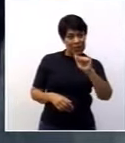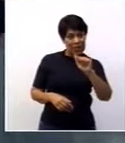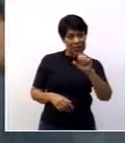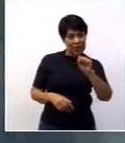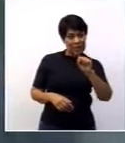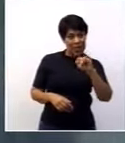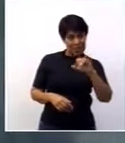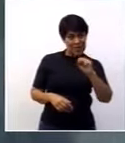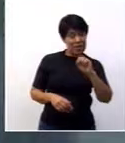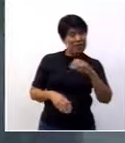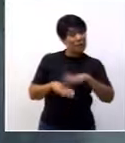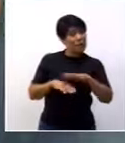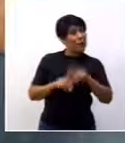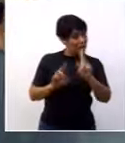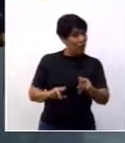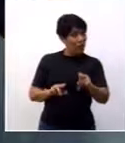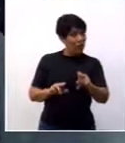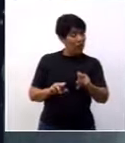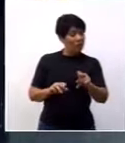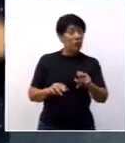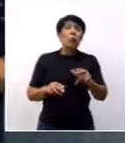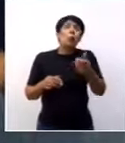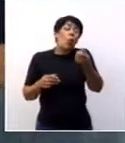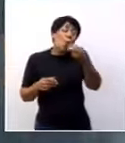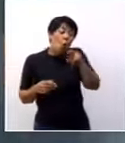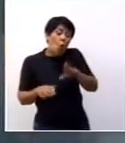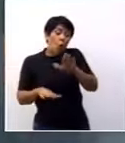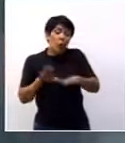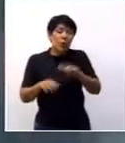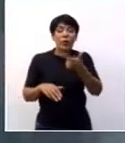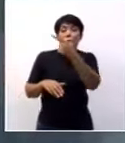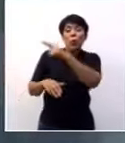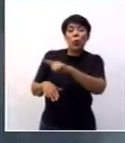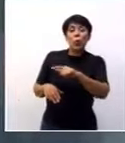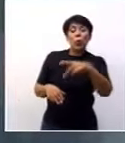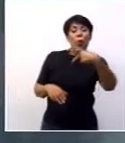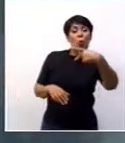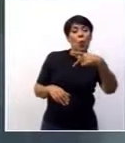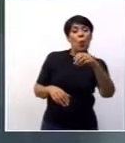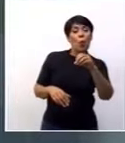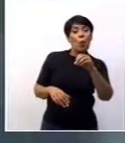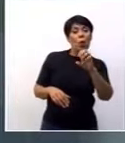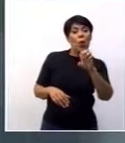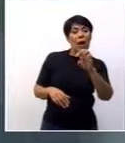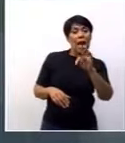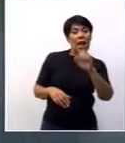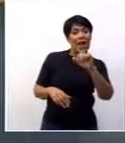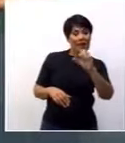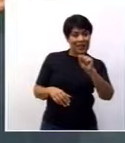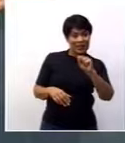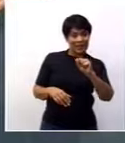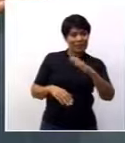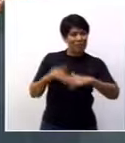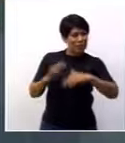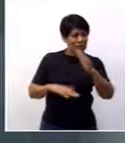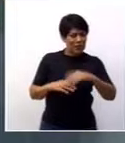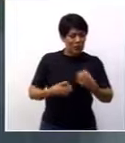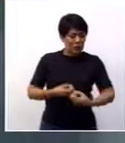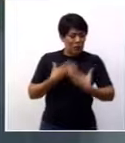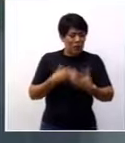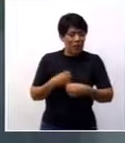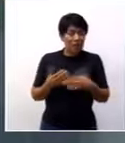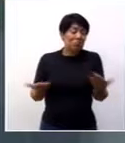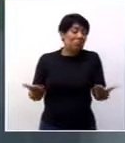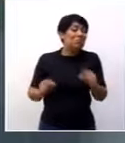poetas da época também, né, de séculos passados, será que os poetas também não fizeram isso? Quem foi seu Álvares